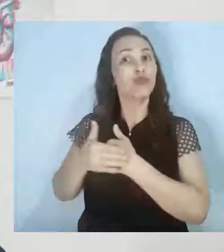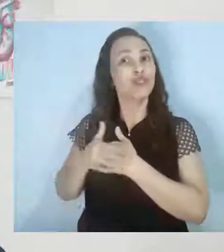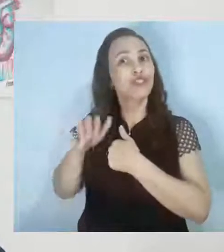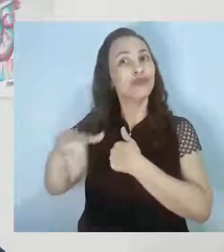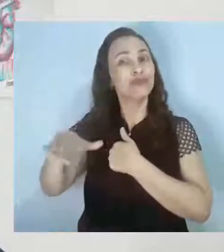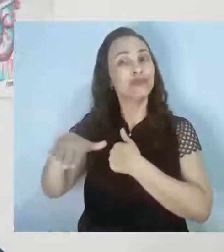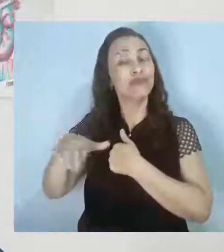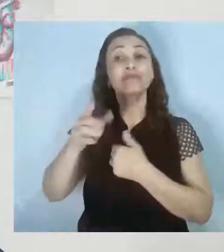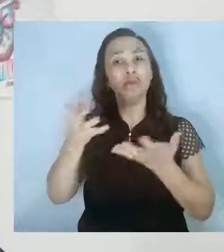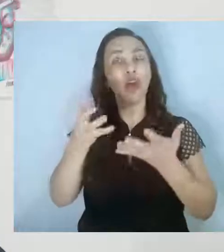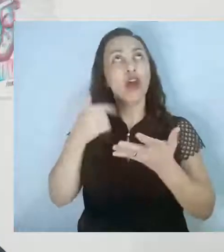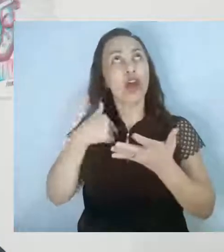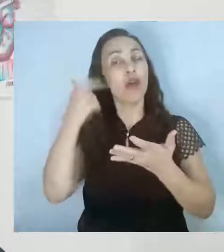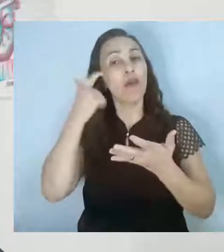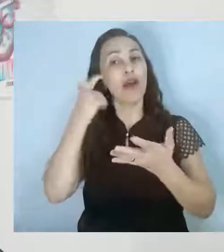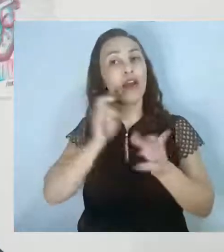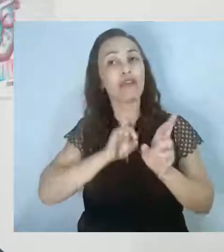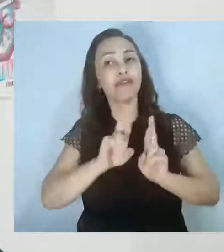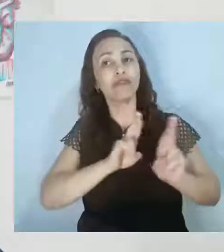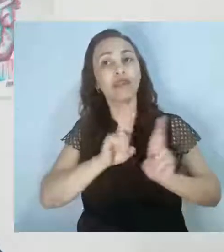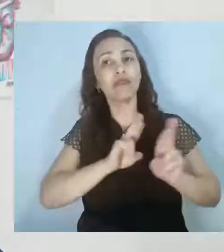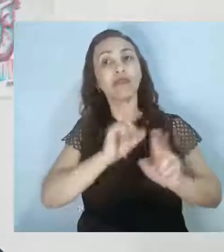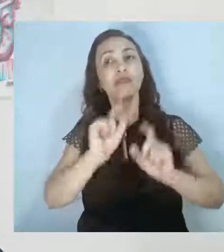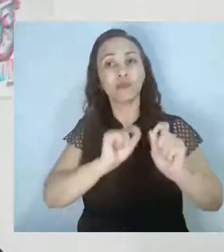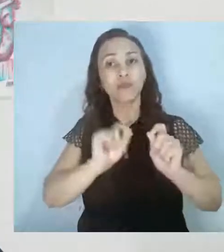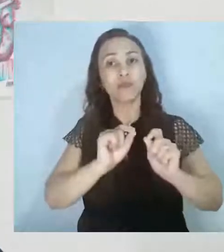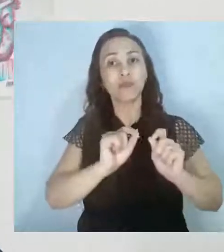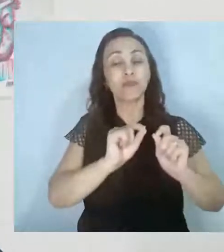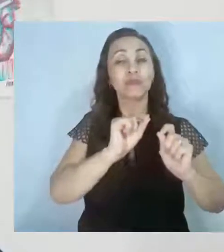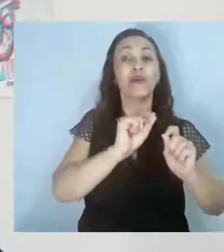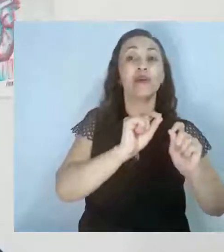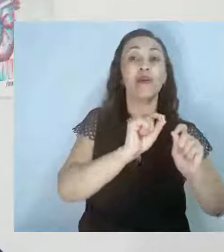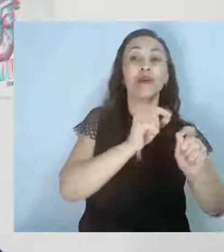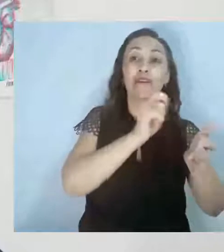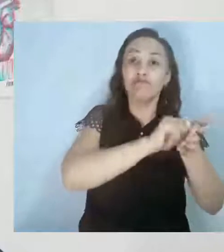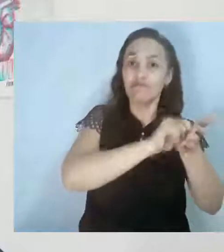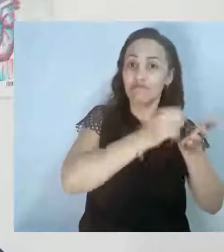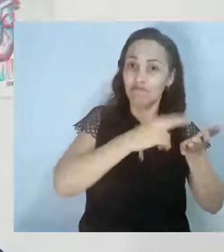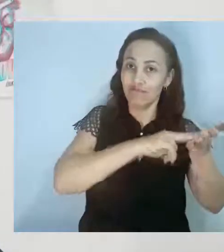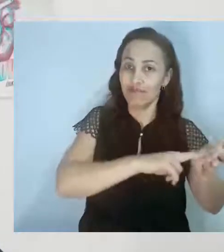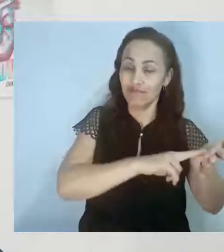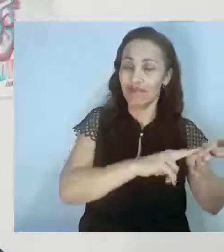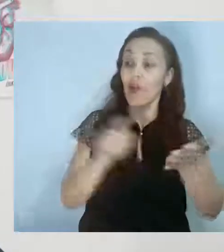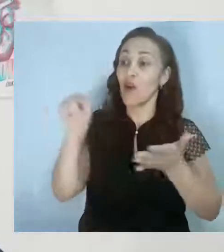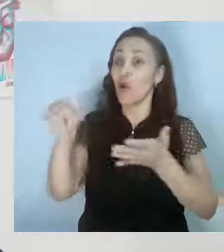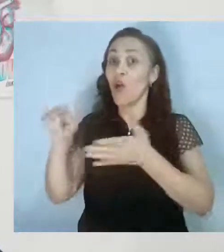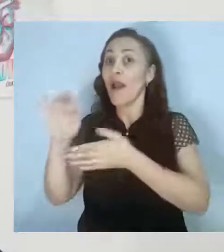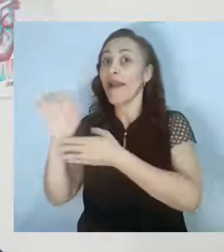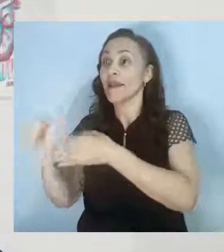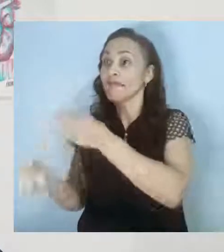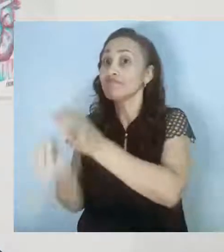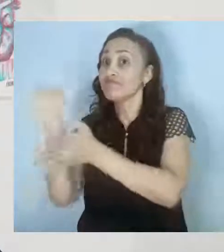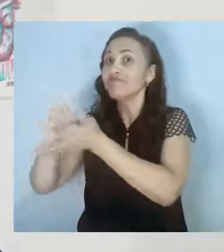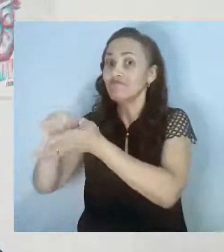uma associação dessa palavra de Papa Francisco com os escritos da nossa comunidade, em que a Érica, nossa fundadora, diz algo